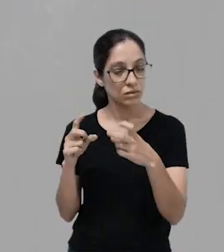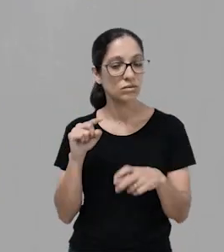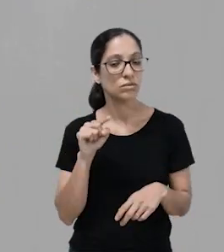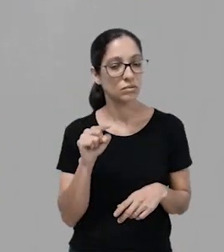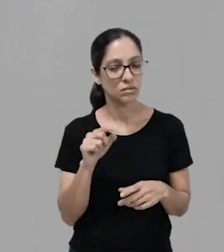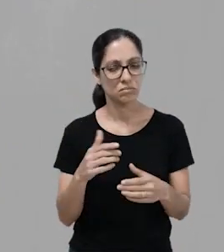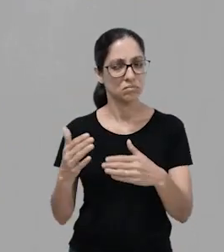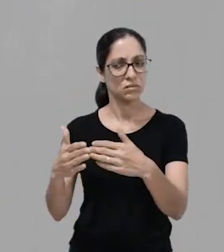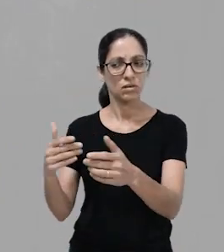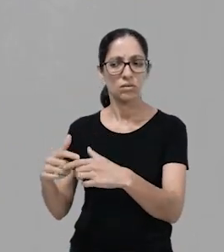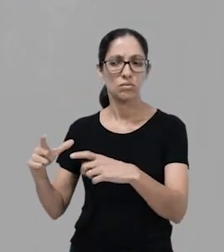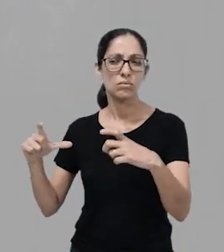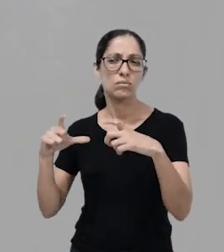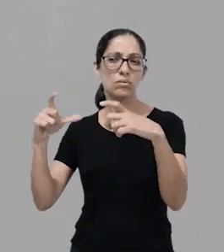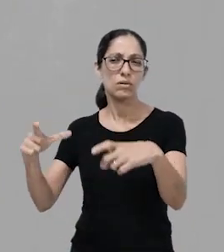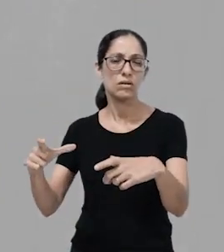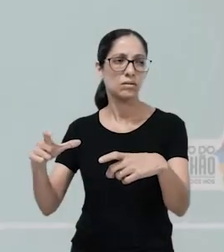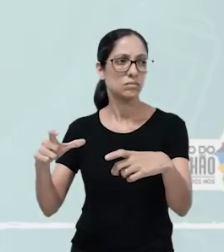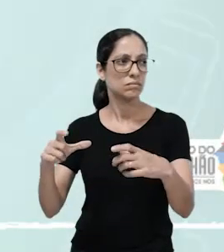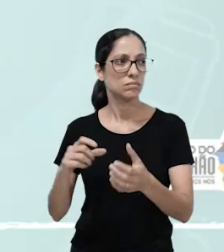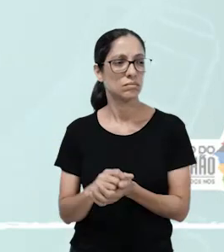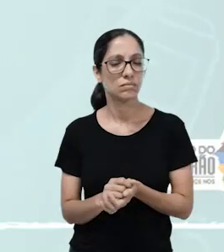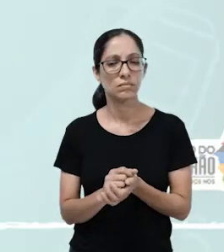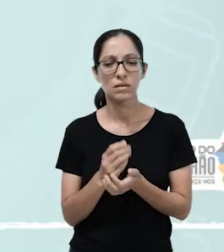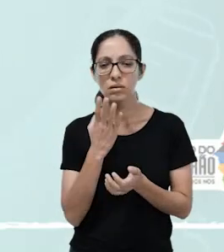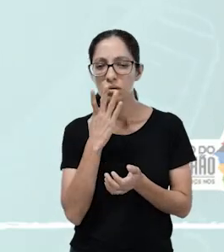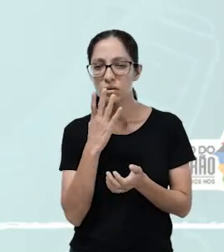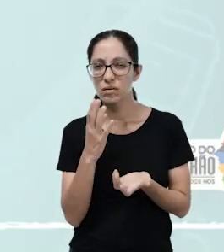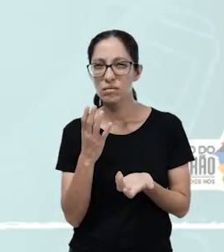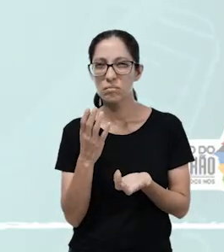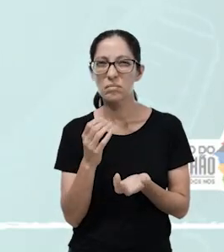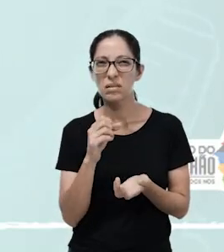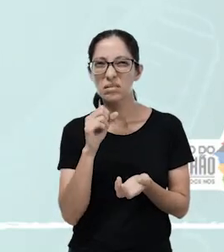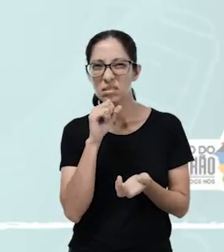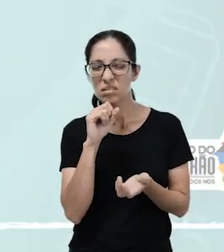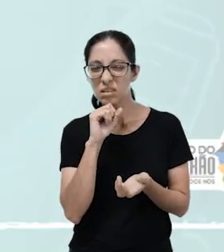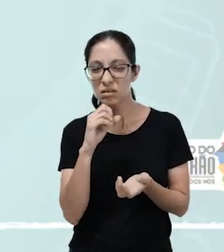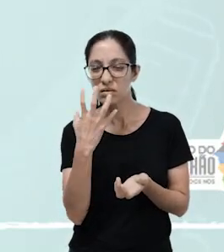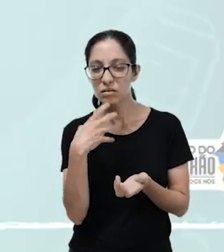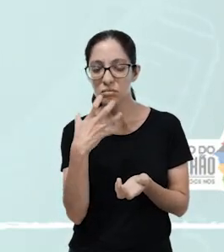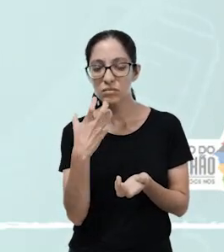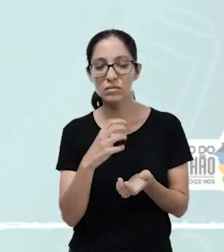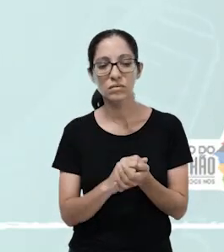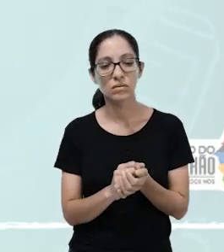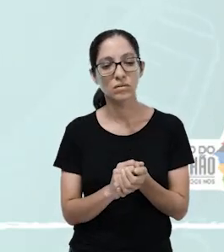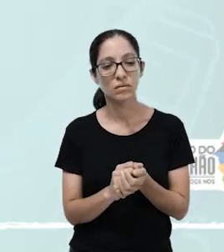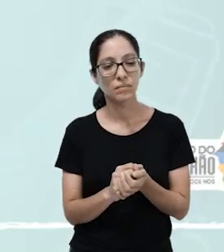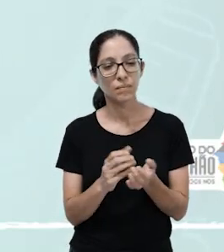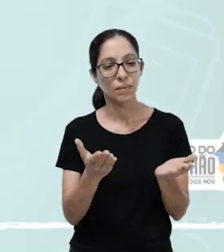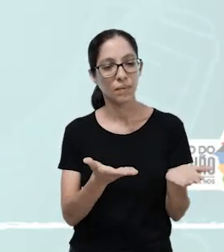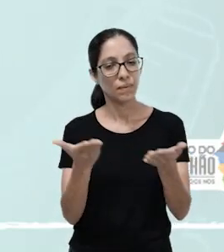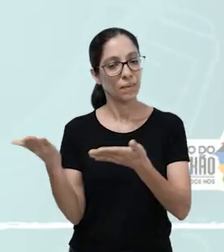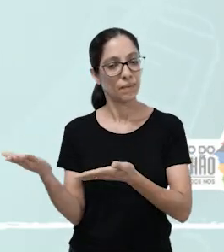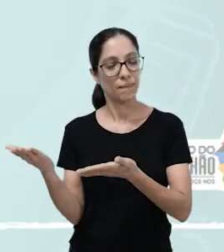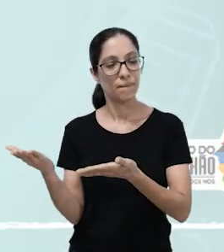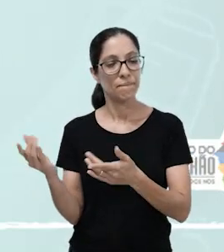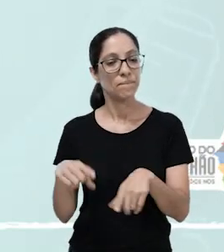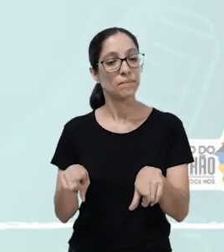Algum lugar depois do arco-íris. Bem famosa, bem antiga também. Então, somewhere, algum